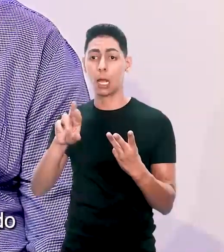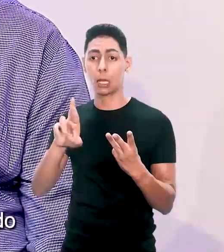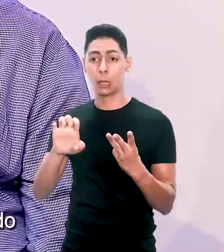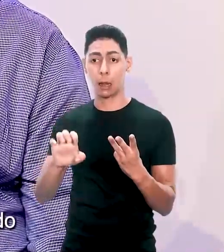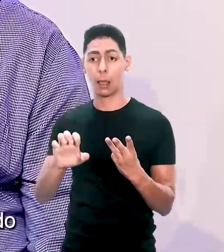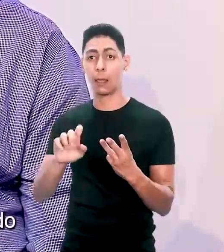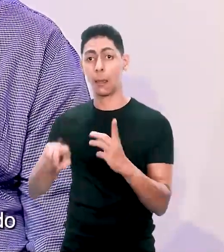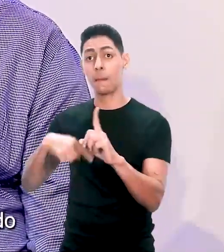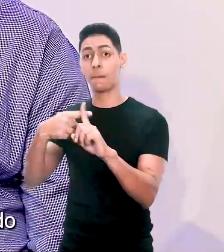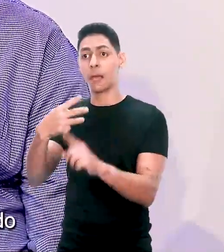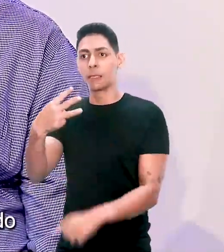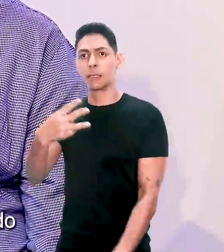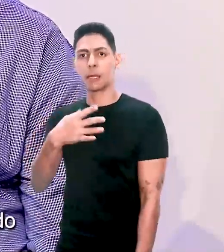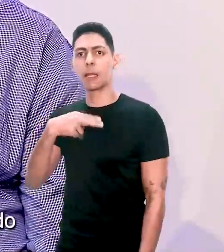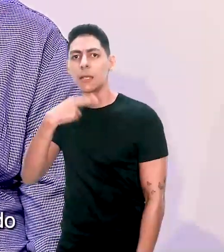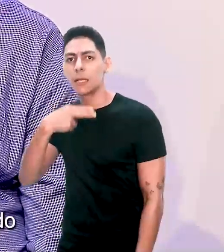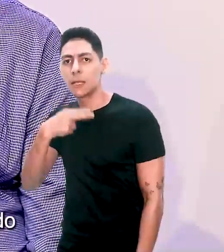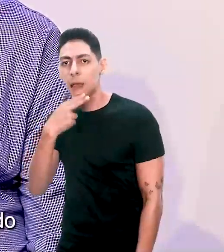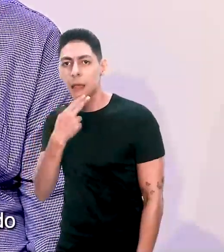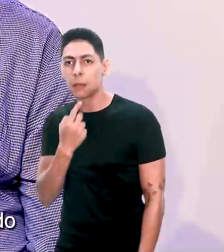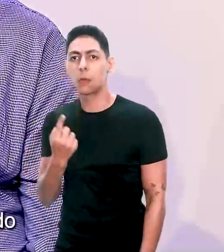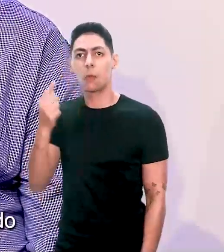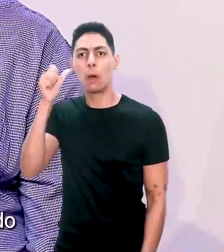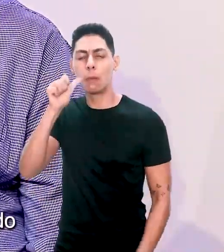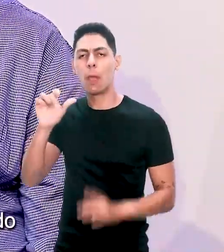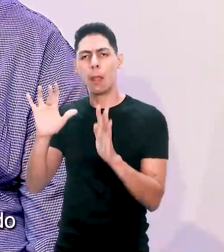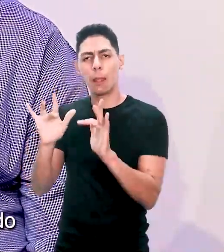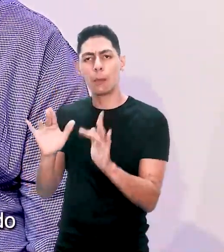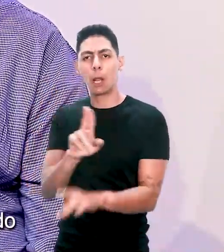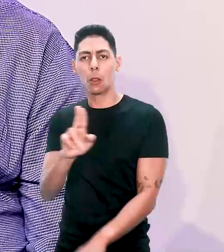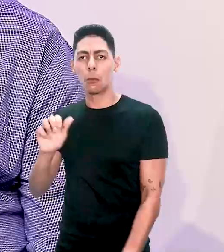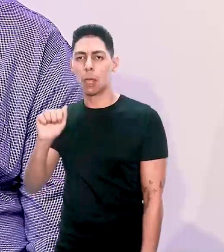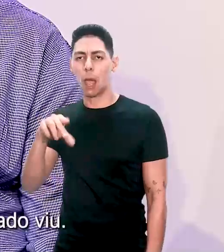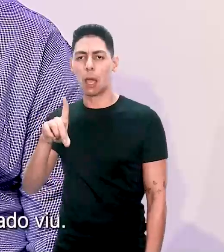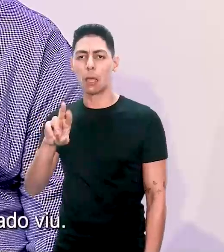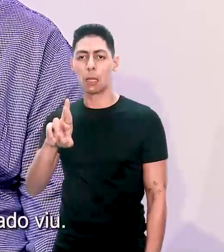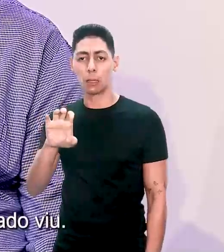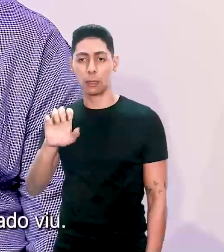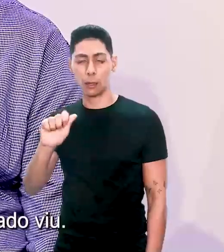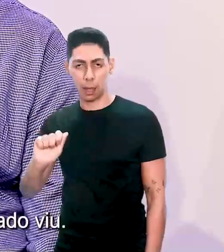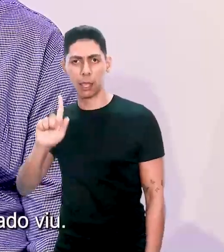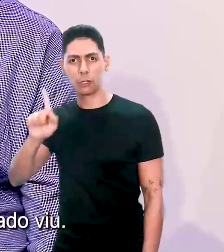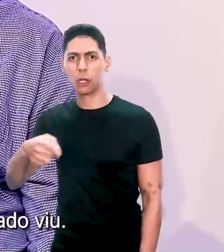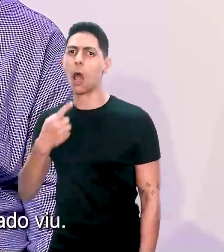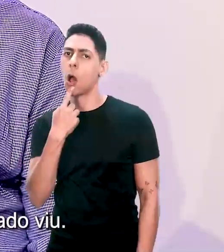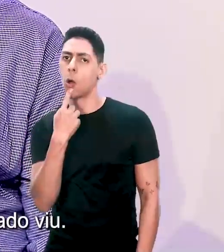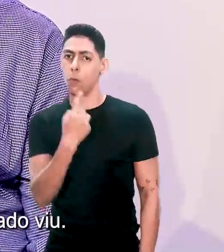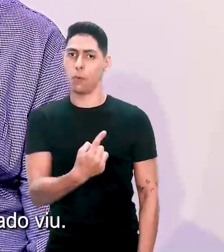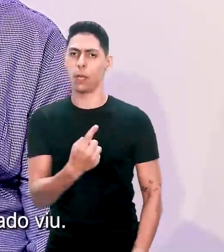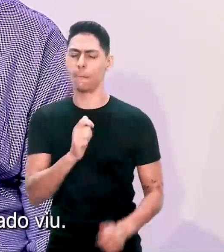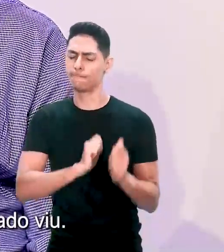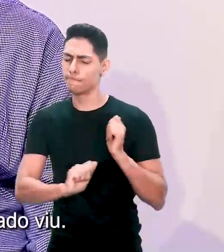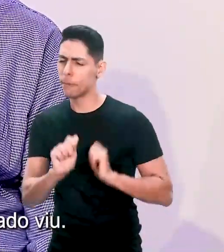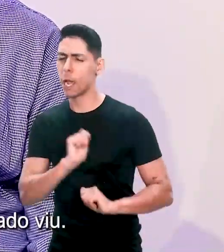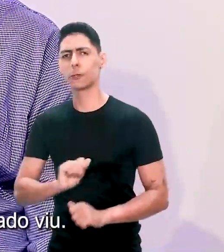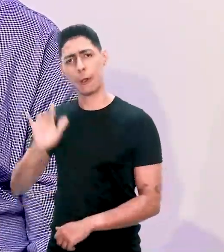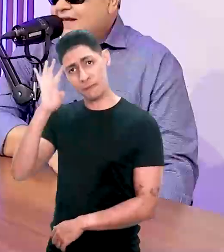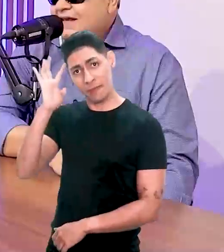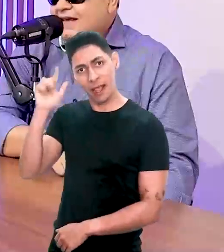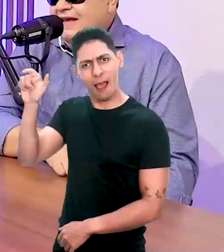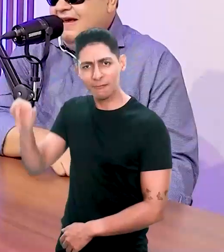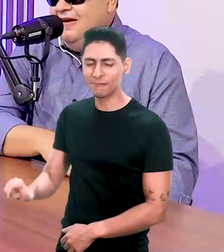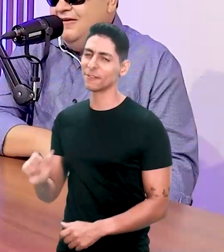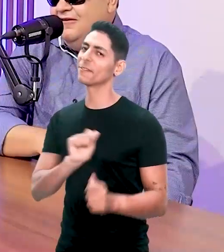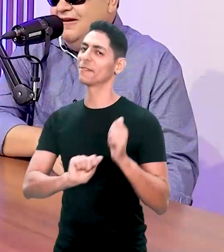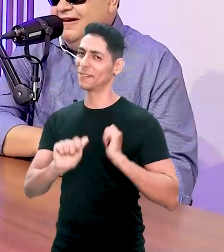3 netos, uma namorada chamada Andréia, que ele está namorando há um ano, apaixonado, viu? Pense no homem apaixonado.